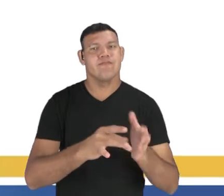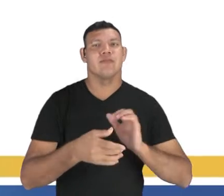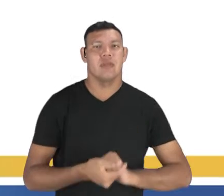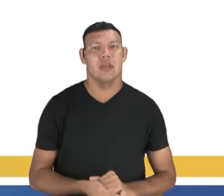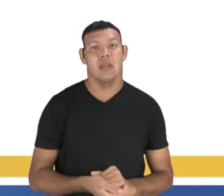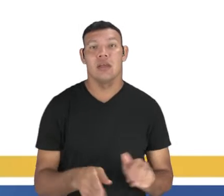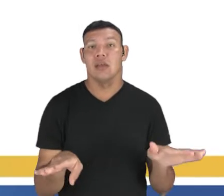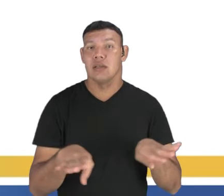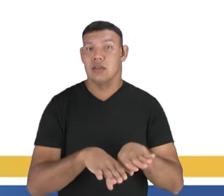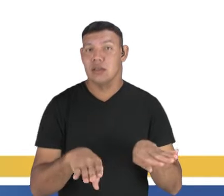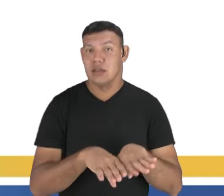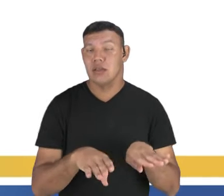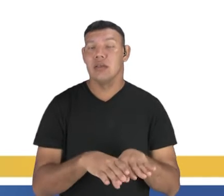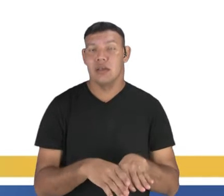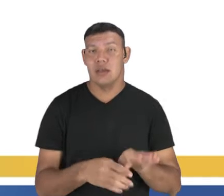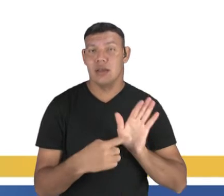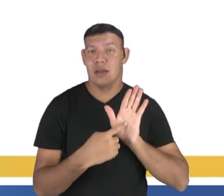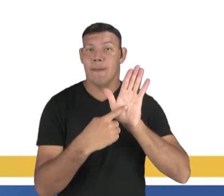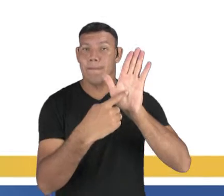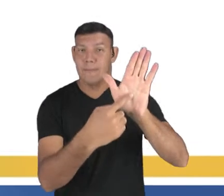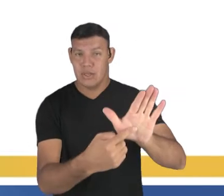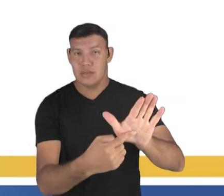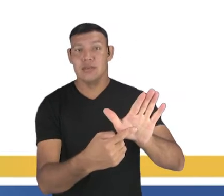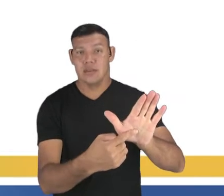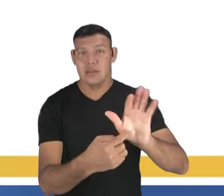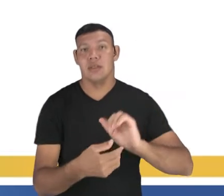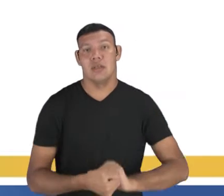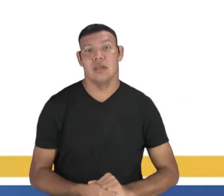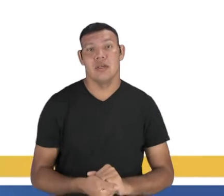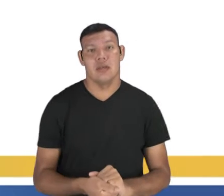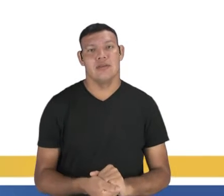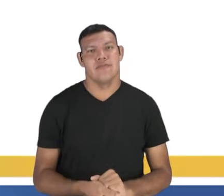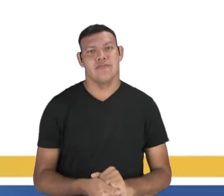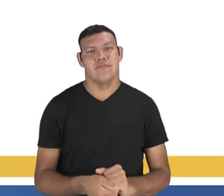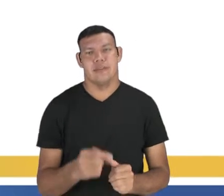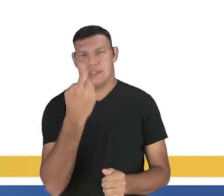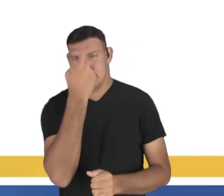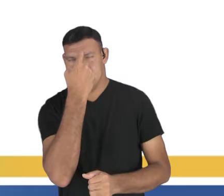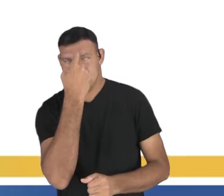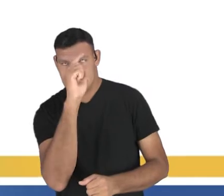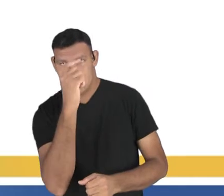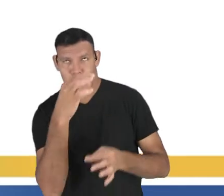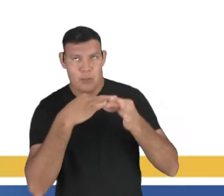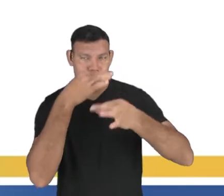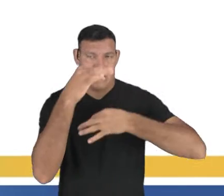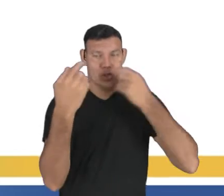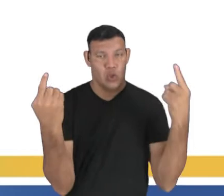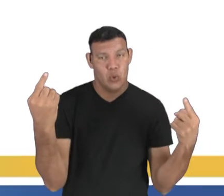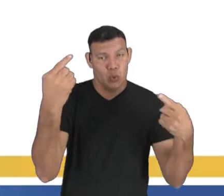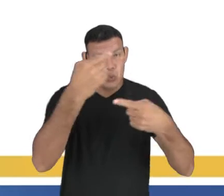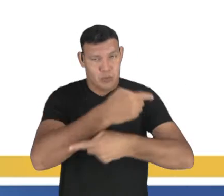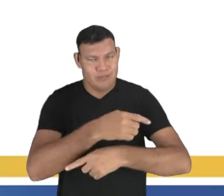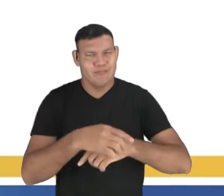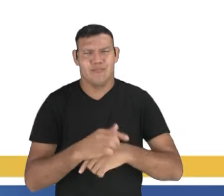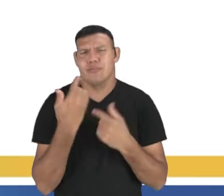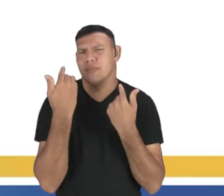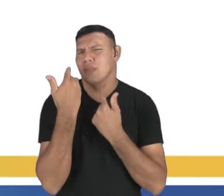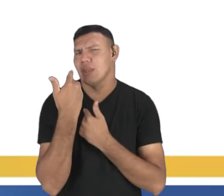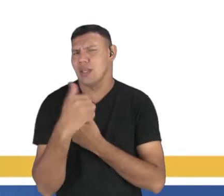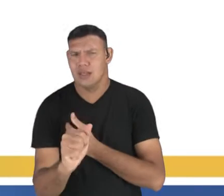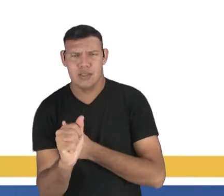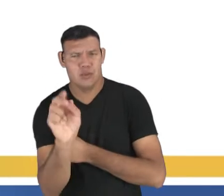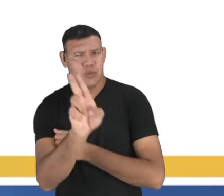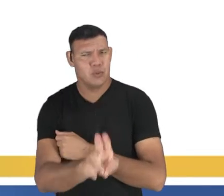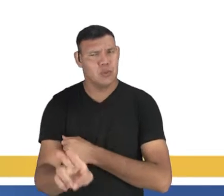a apresentar quando eu tenho uma opinião contrária, tá? E para isso, a língua é maravilhosa, o uso